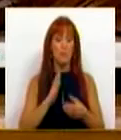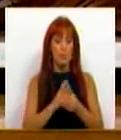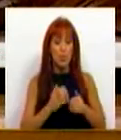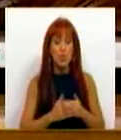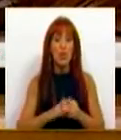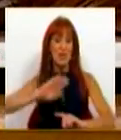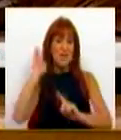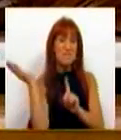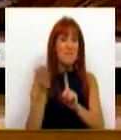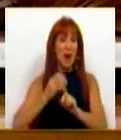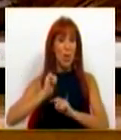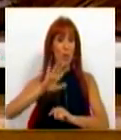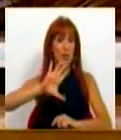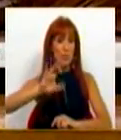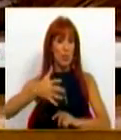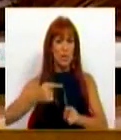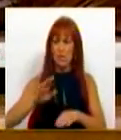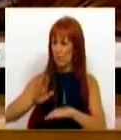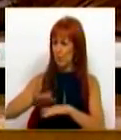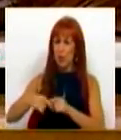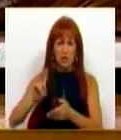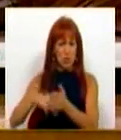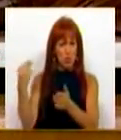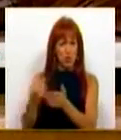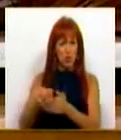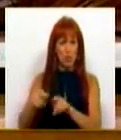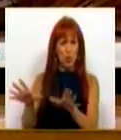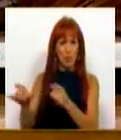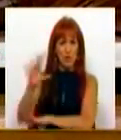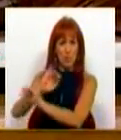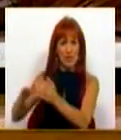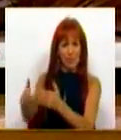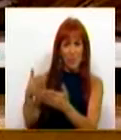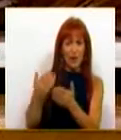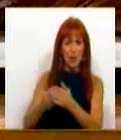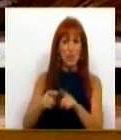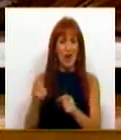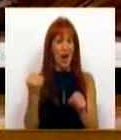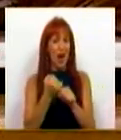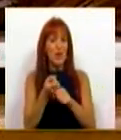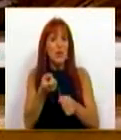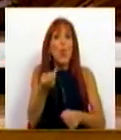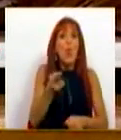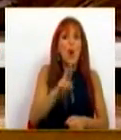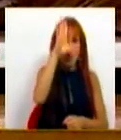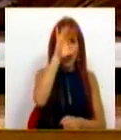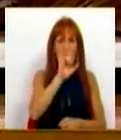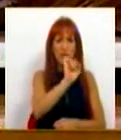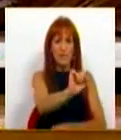processo de sanções ao país que resulta do chumbo feito pela Comissão Europeia à atuação do anterior